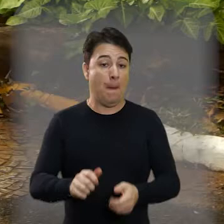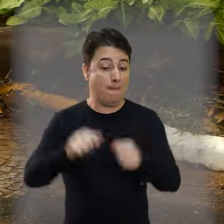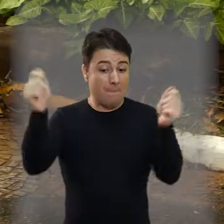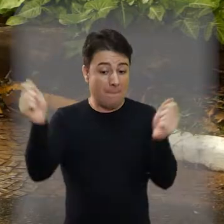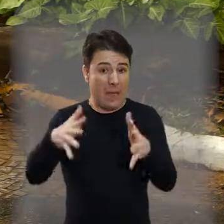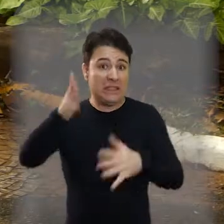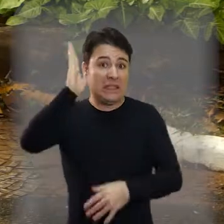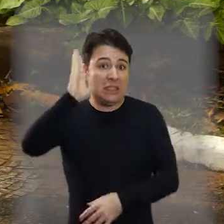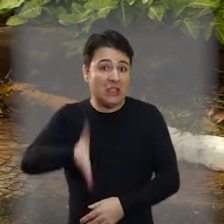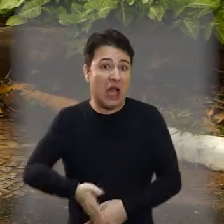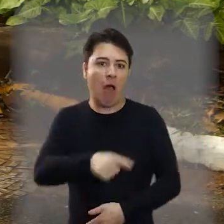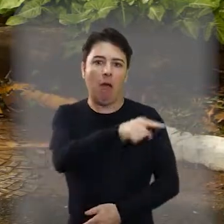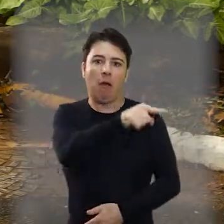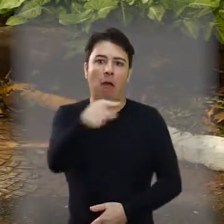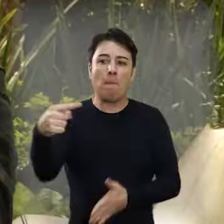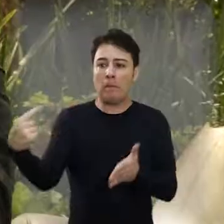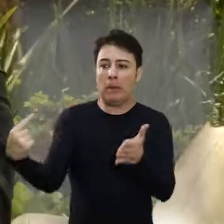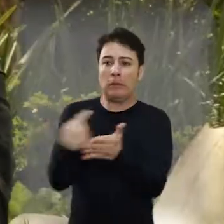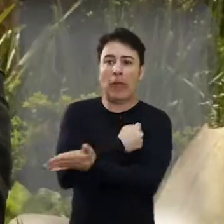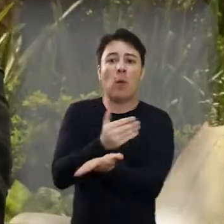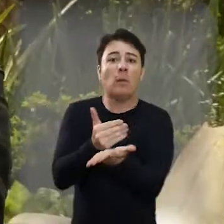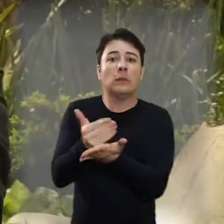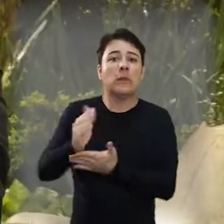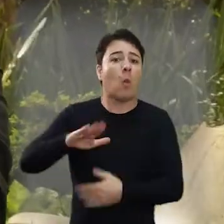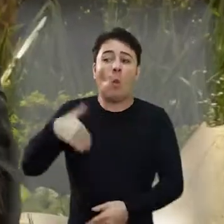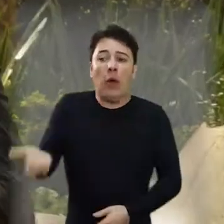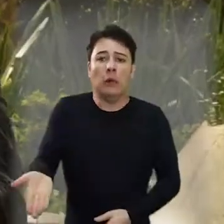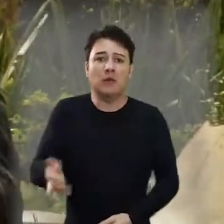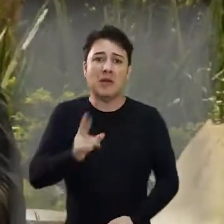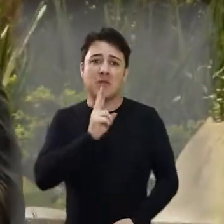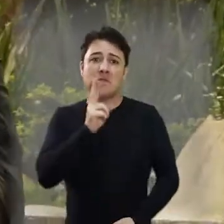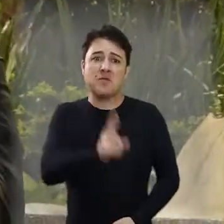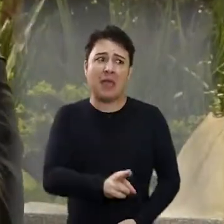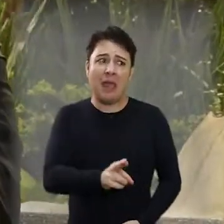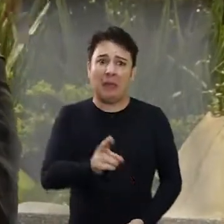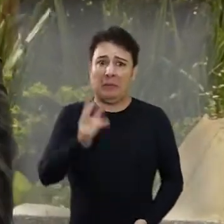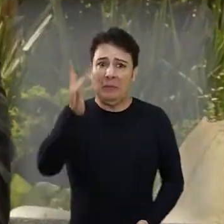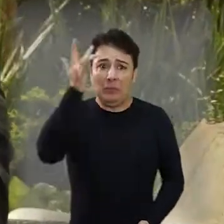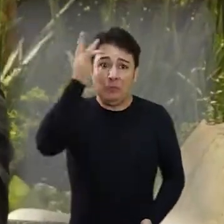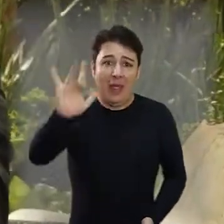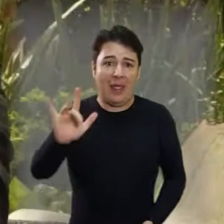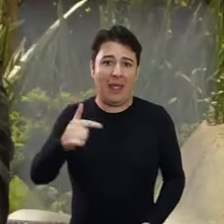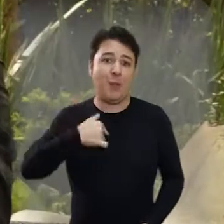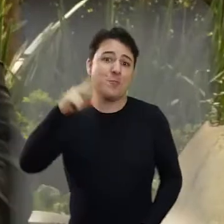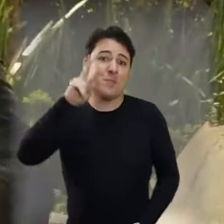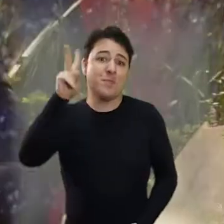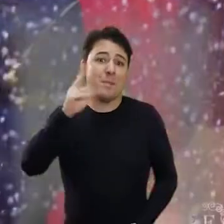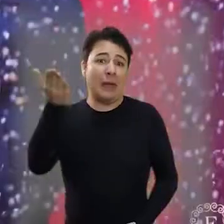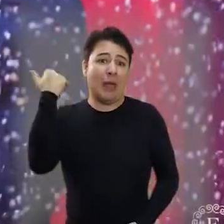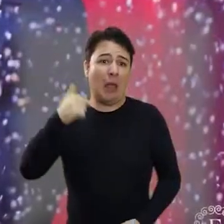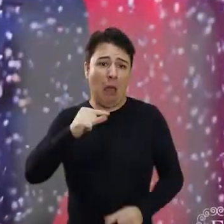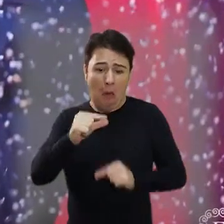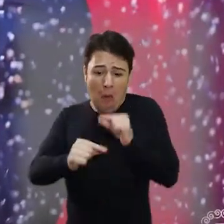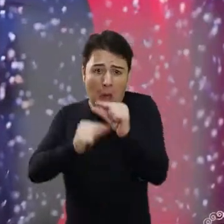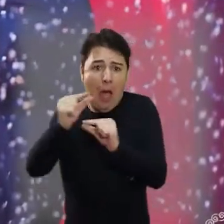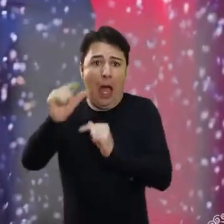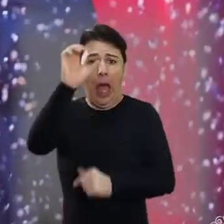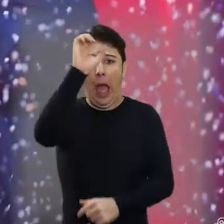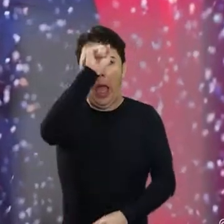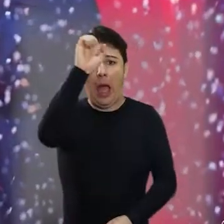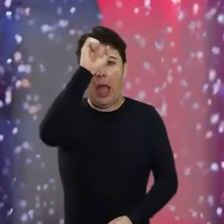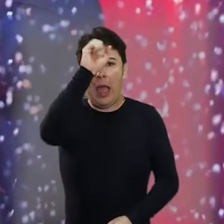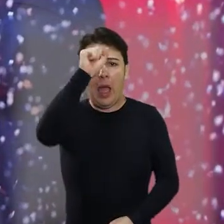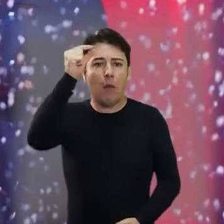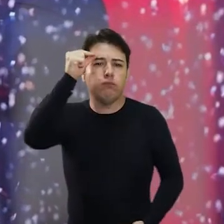Tudo foi muito rápido, tanto é que as pessoas me perguntam quando eu comecei, e eu não sei a resposta certa para isso. Eu lembro que tudo começou a evoluir de uma